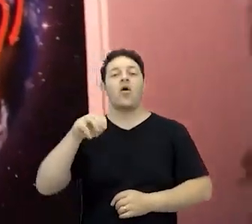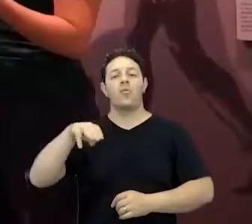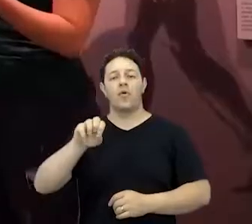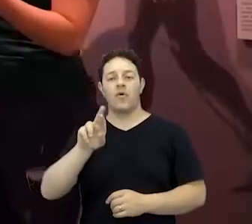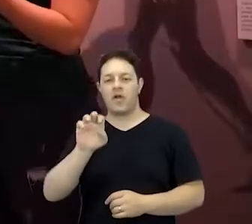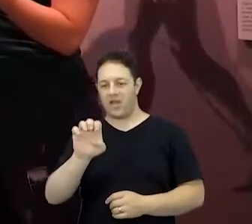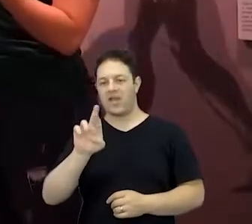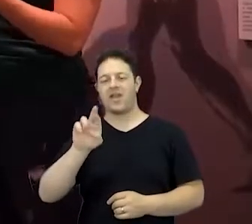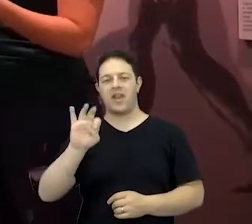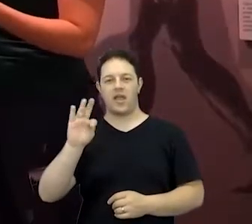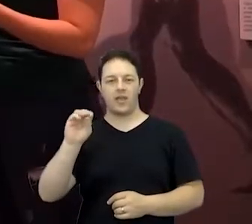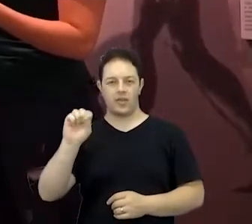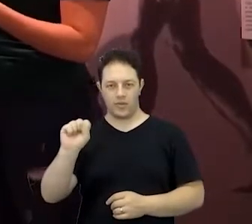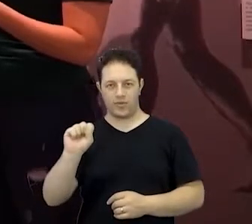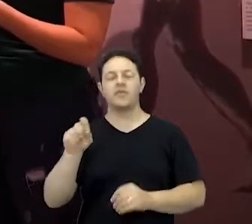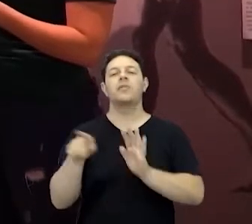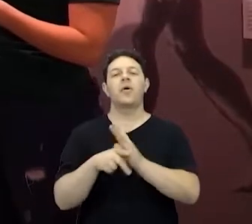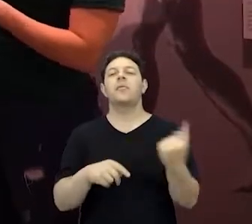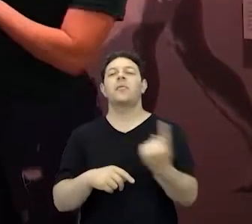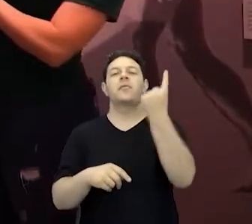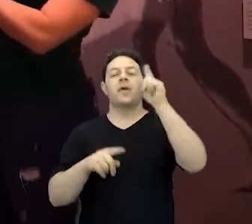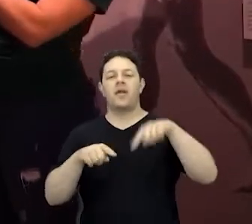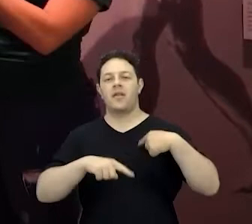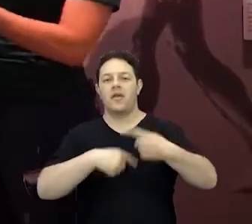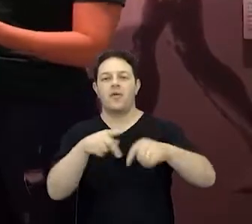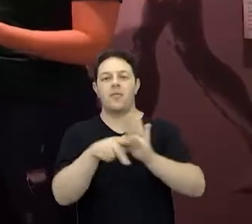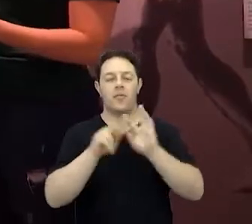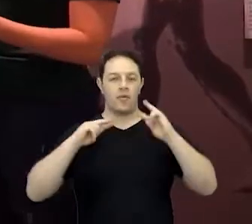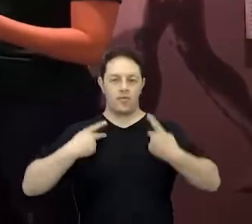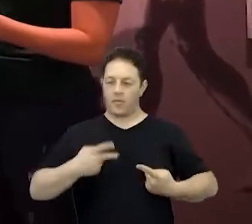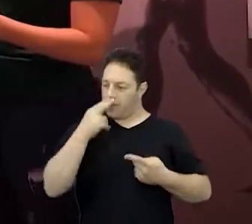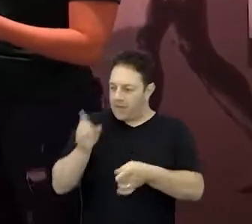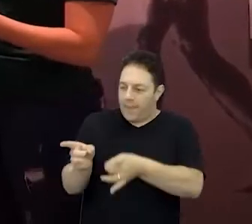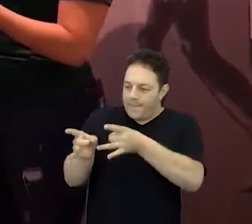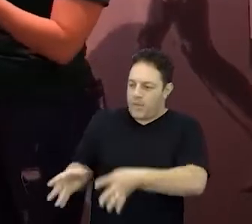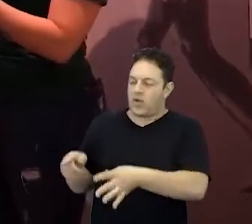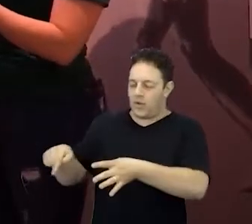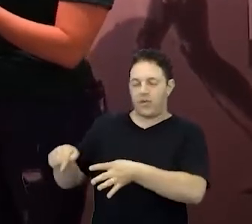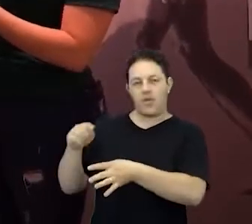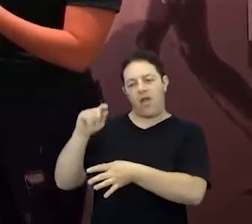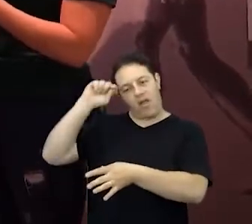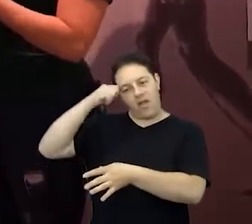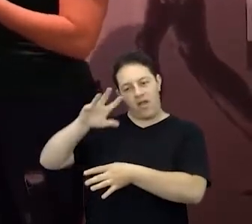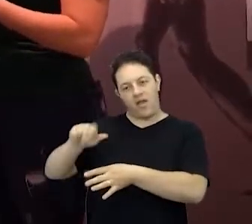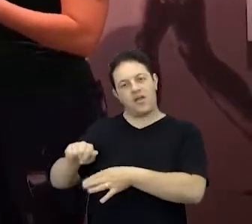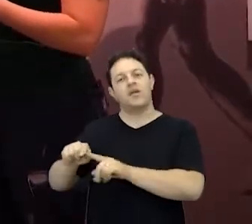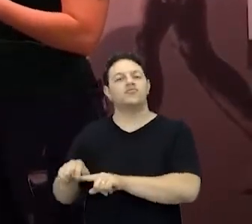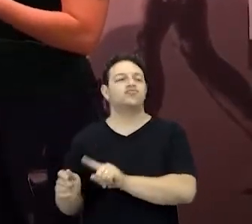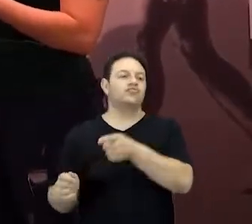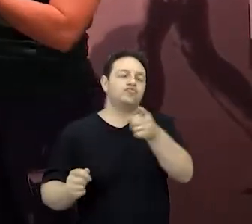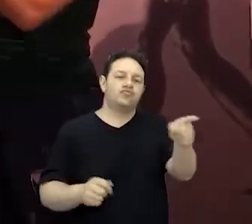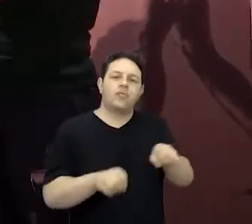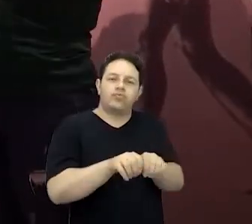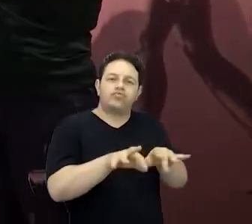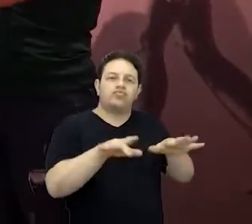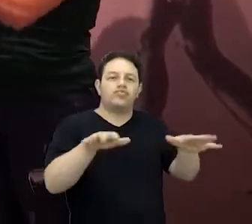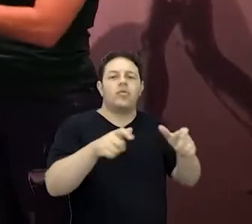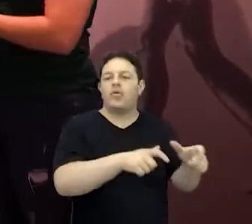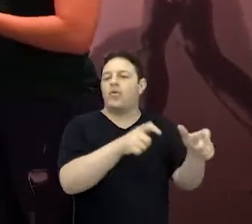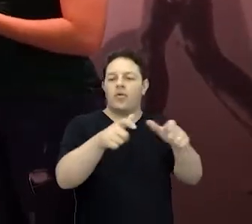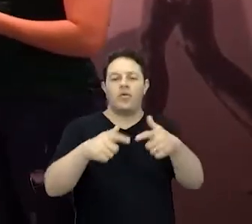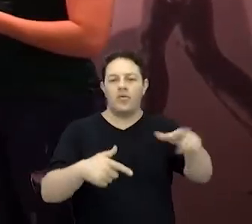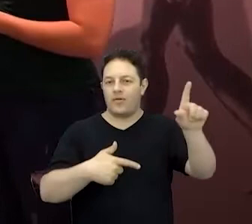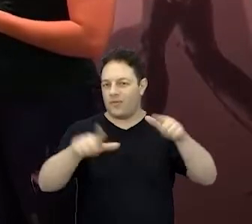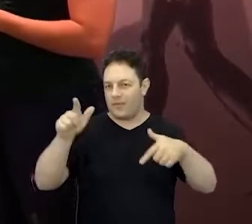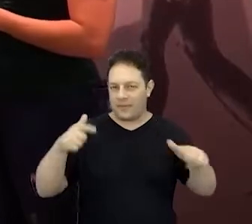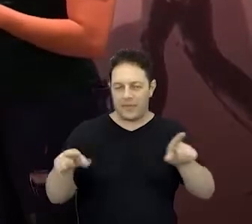né que foi a primeira espécie da linhagem evolutiva humana deixar o continente Africano e começar se calhar por aí depois